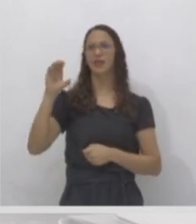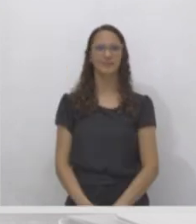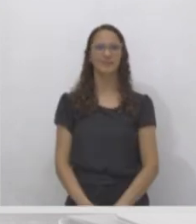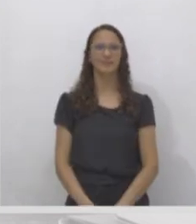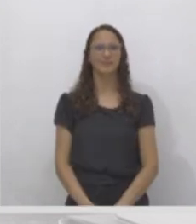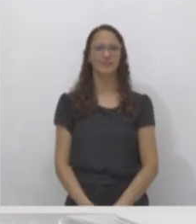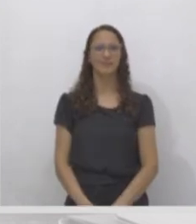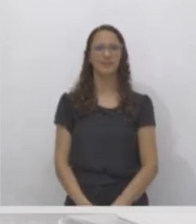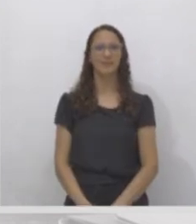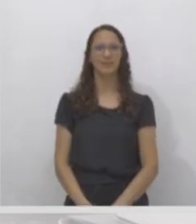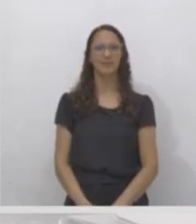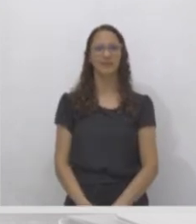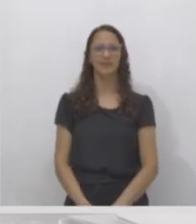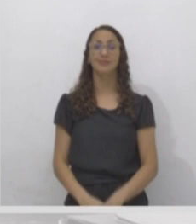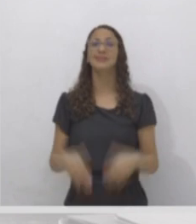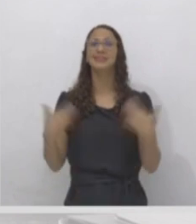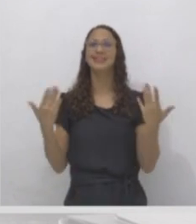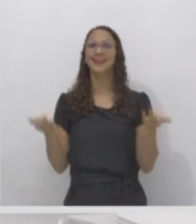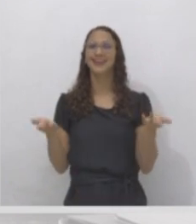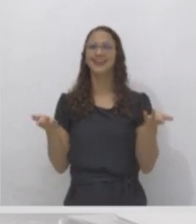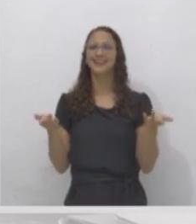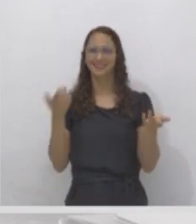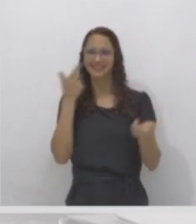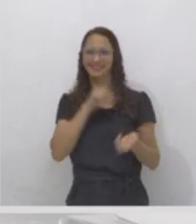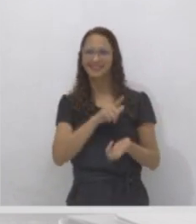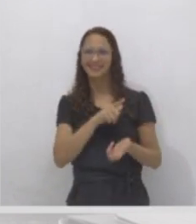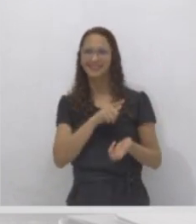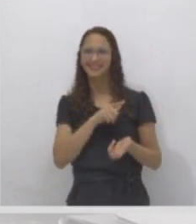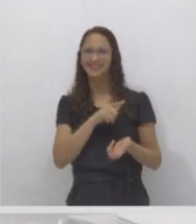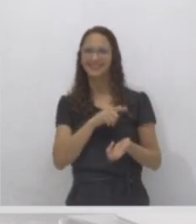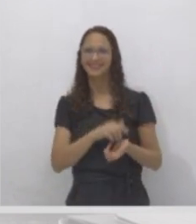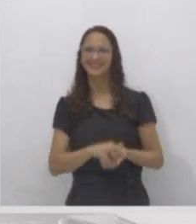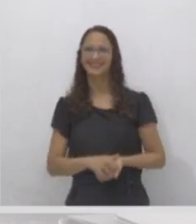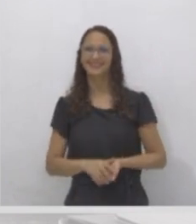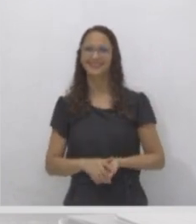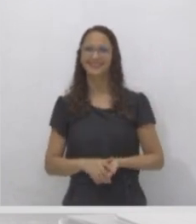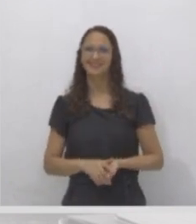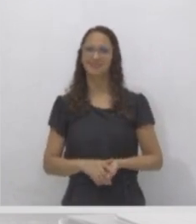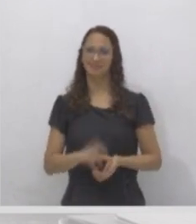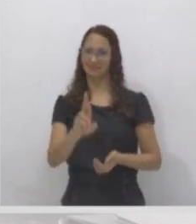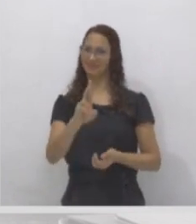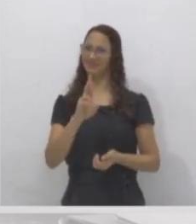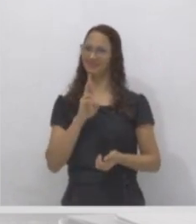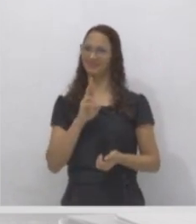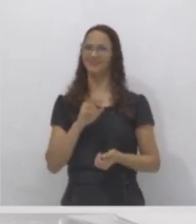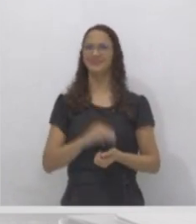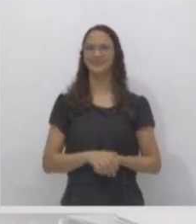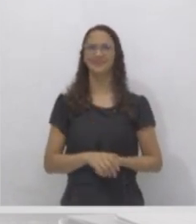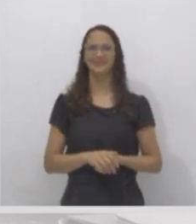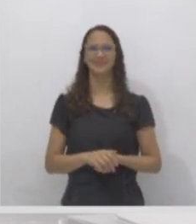530.598. E aí, será que vocês conseguiram? Vamos à resposta.